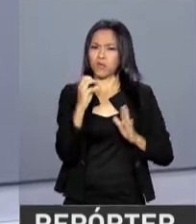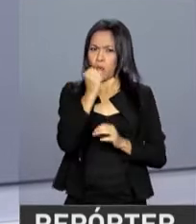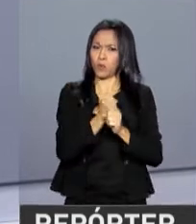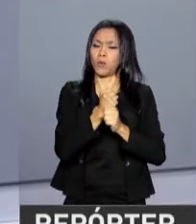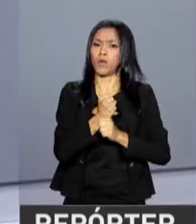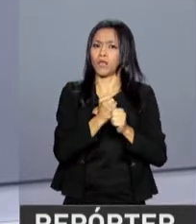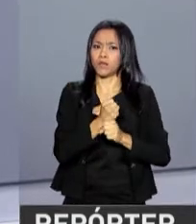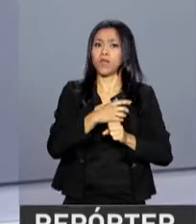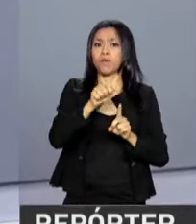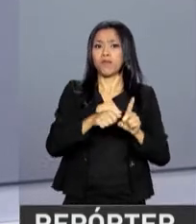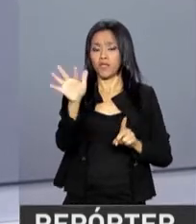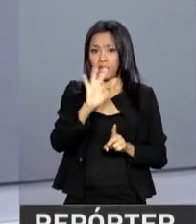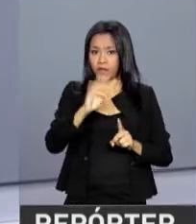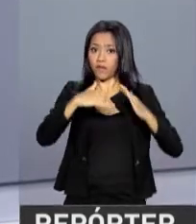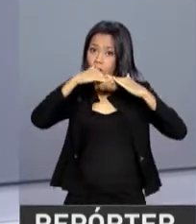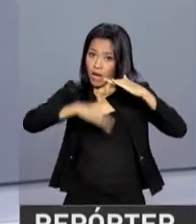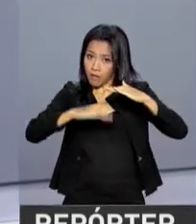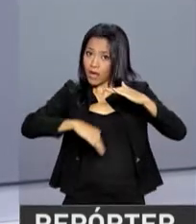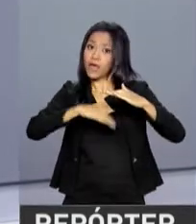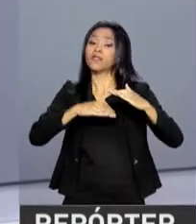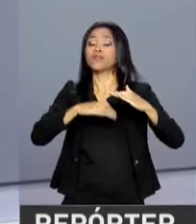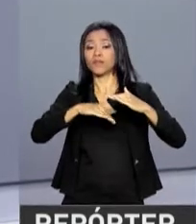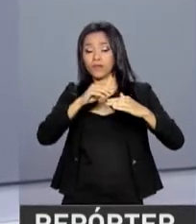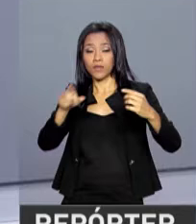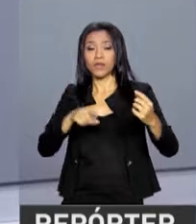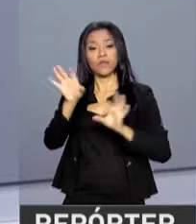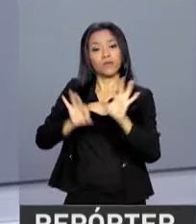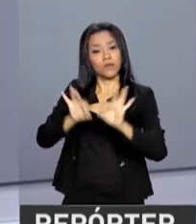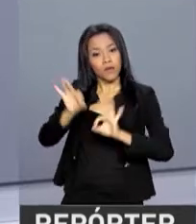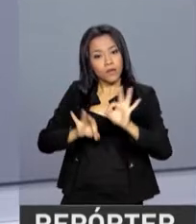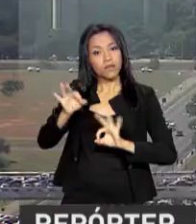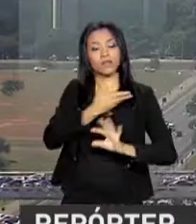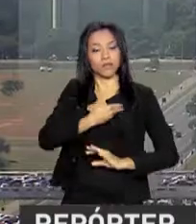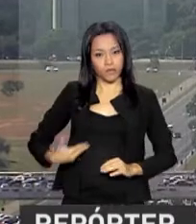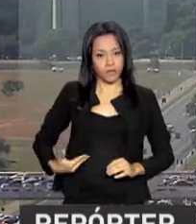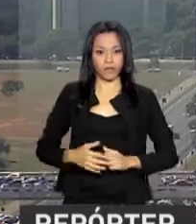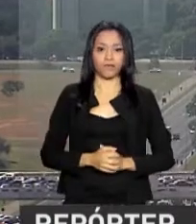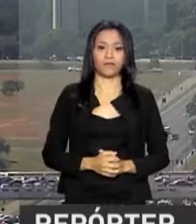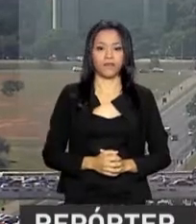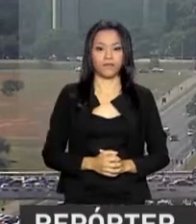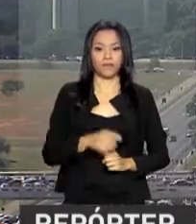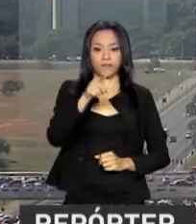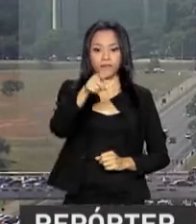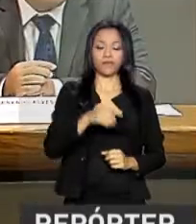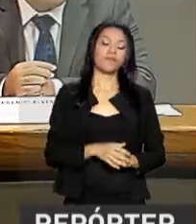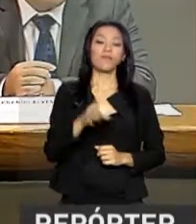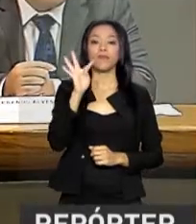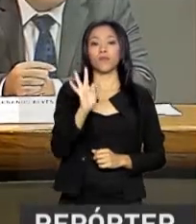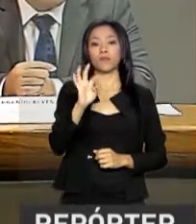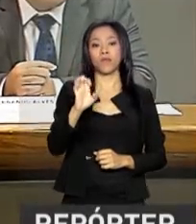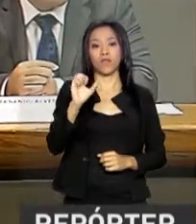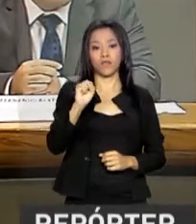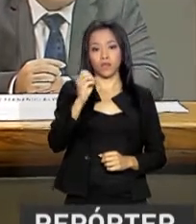ficou abaixo do piso estabelecido no plano anual de financiamento do governo o tesouro nacional anunciou